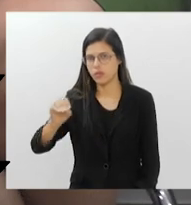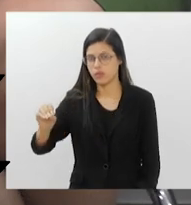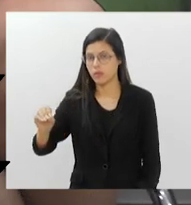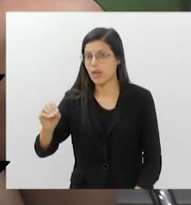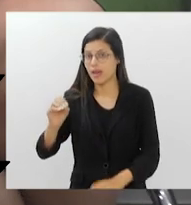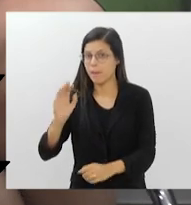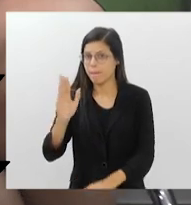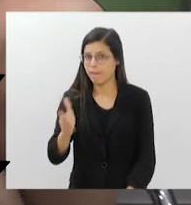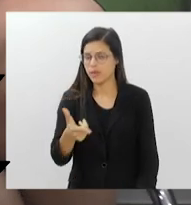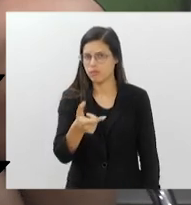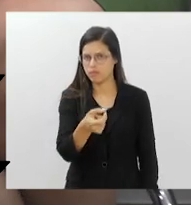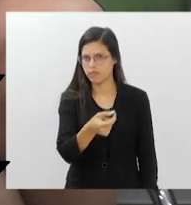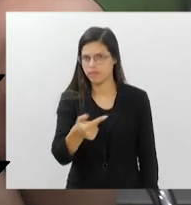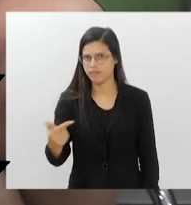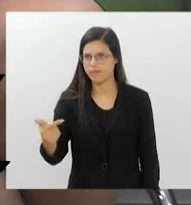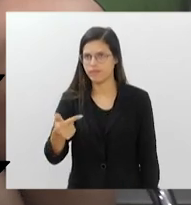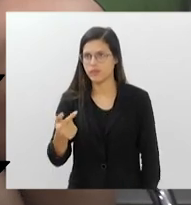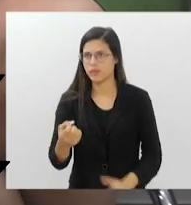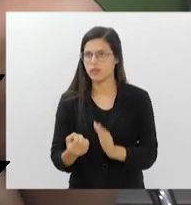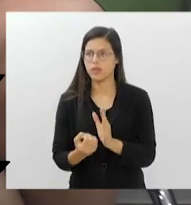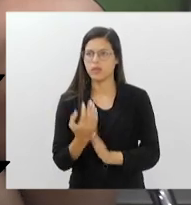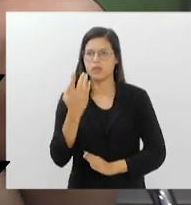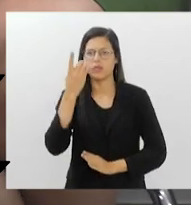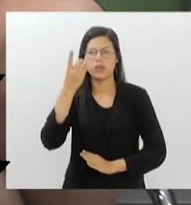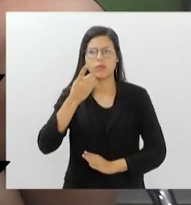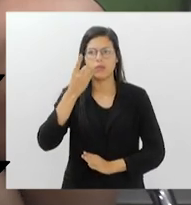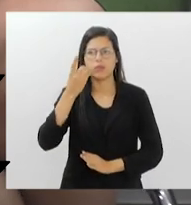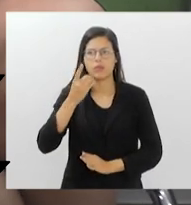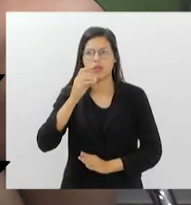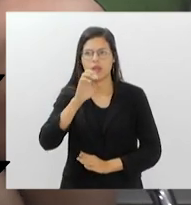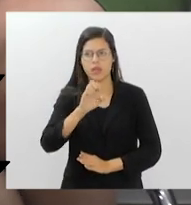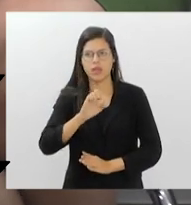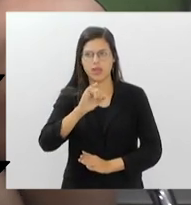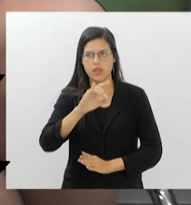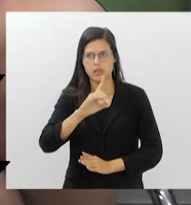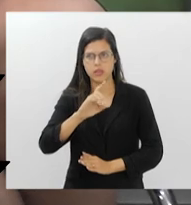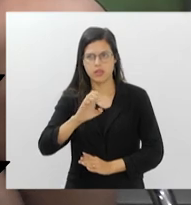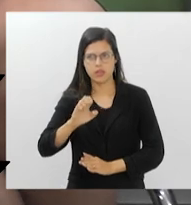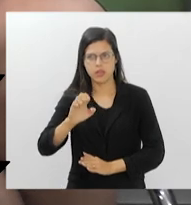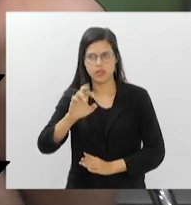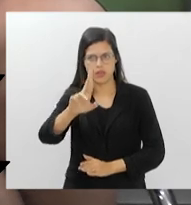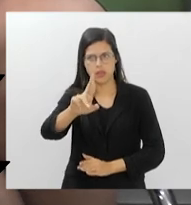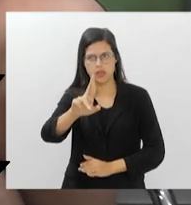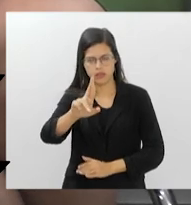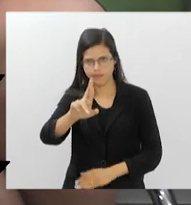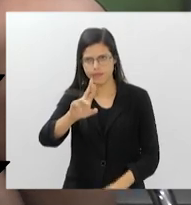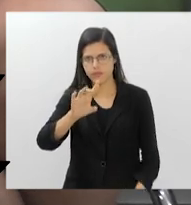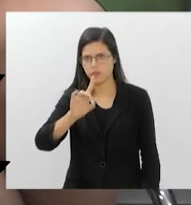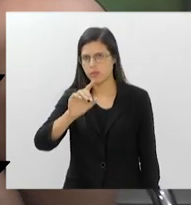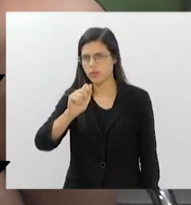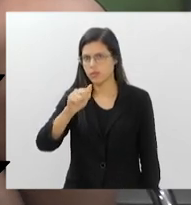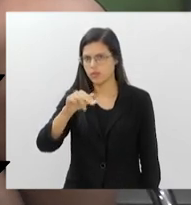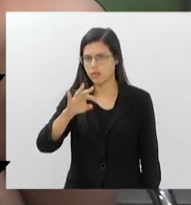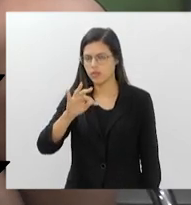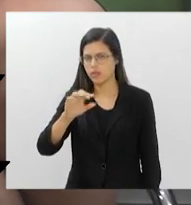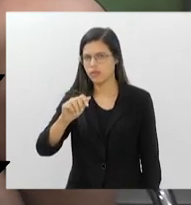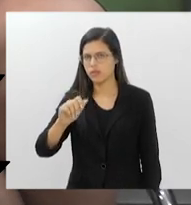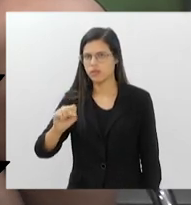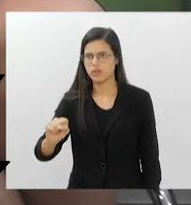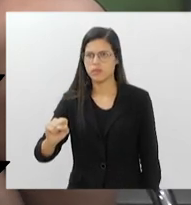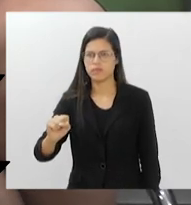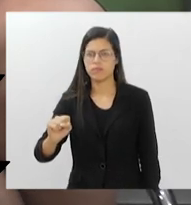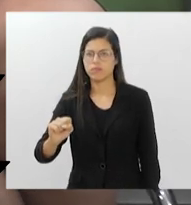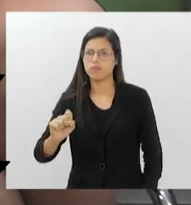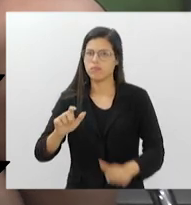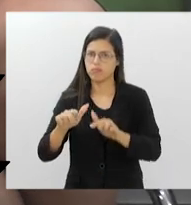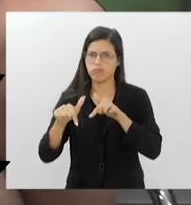2002 é de autoria do deputado Eider Dantas e uma iniciativa muito